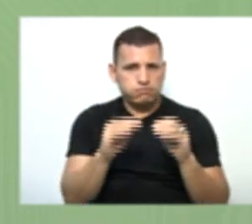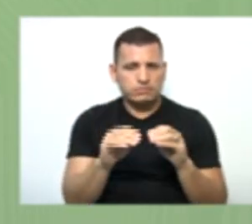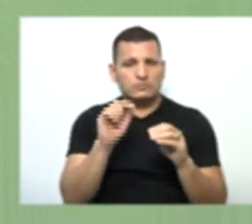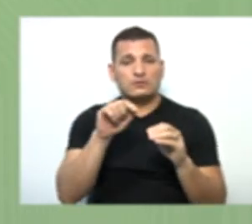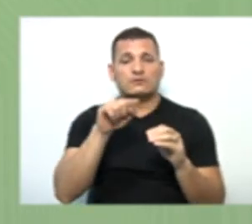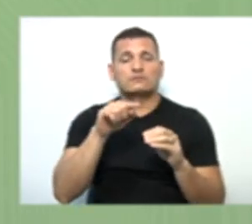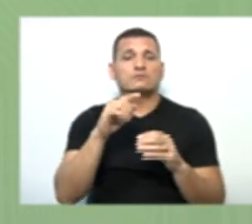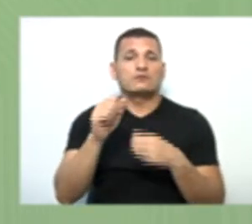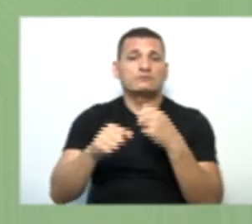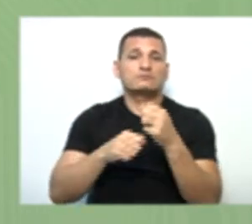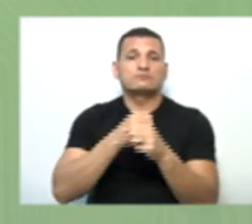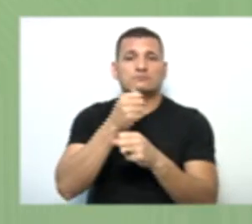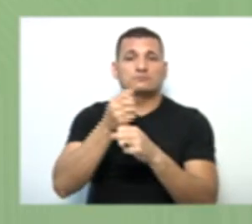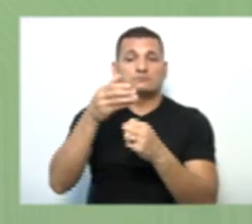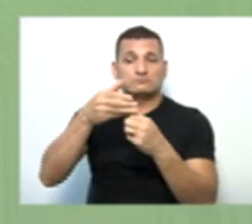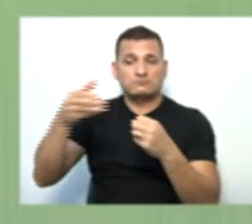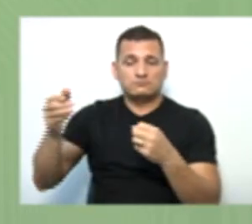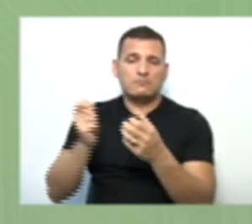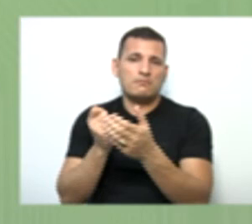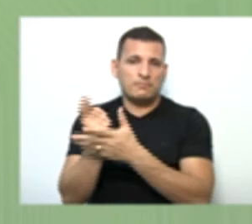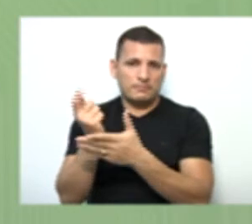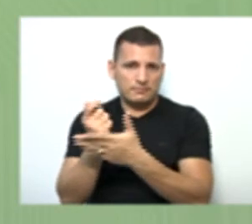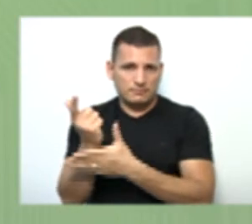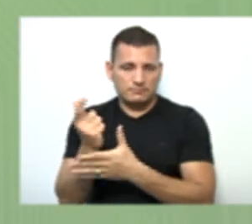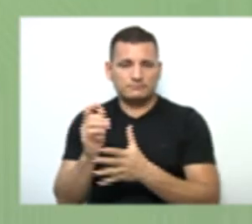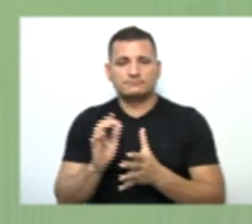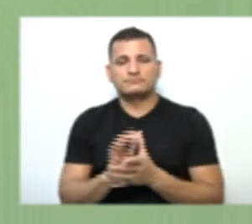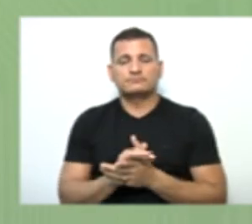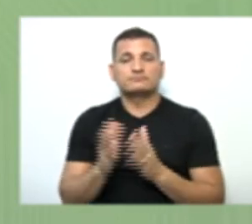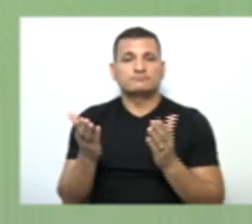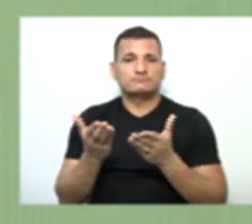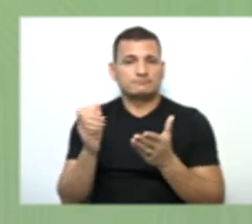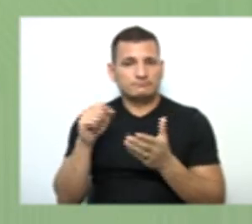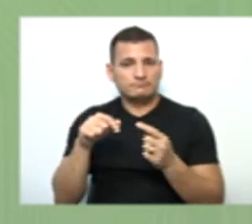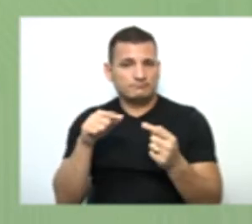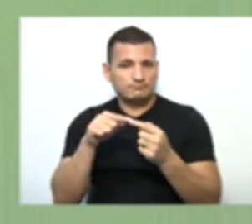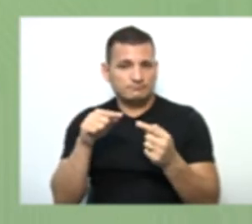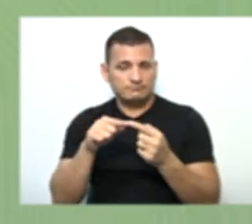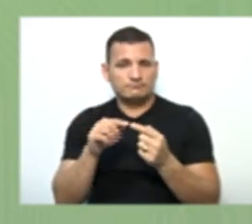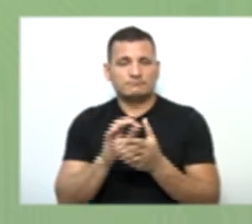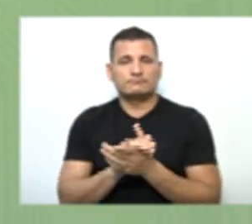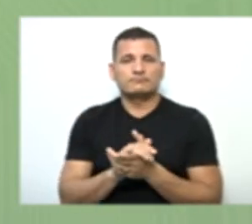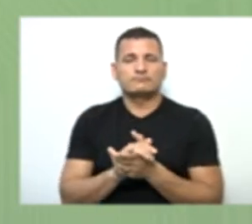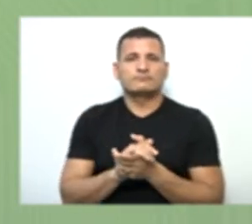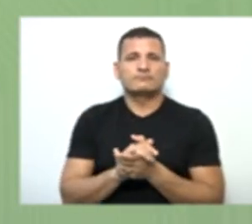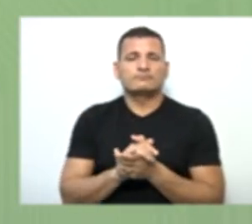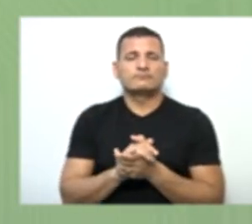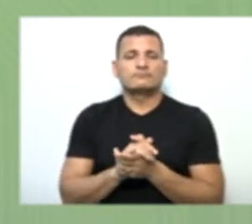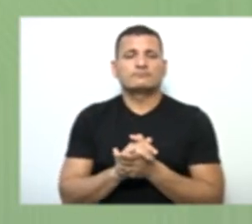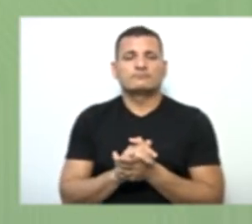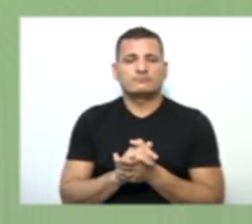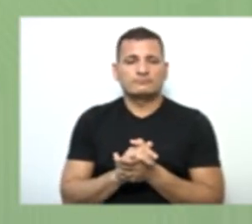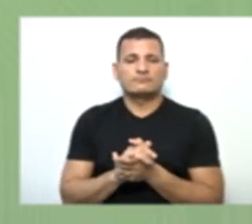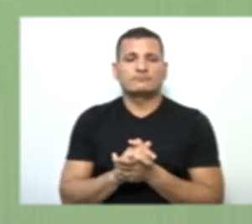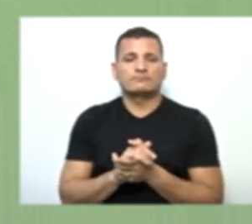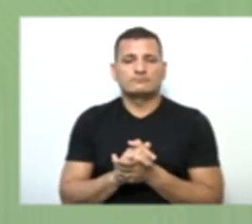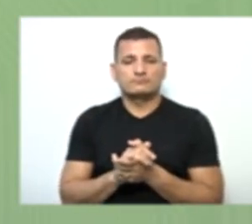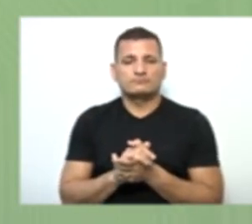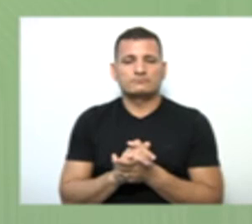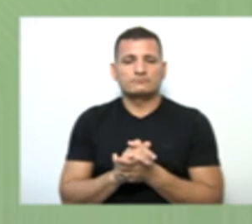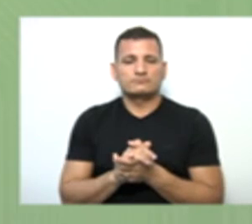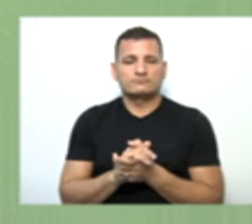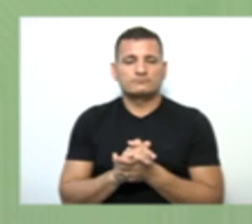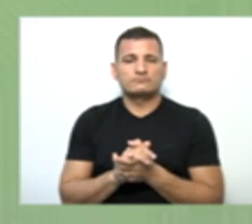após o exercício social seguinte. Agora sim, tá vendo ali? Palavrinha-chave, exercício social seguinte, né?